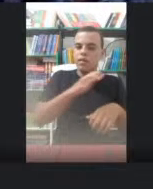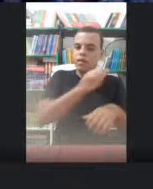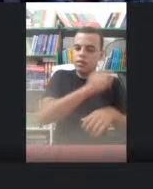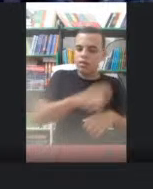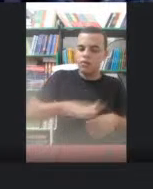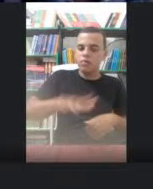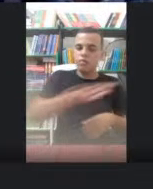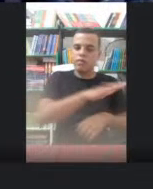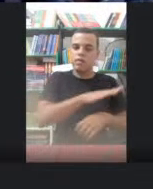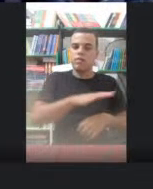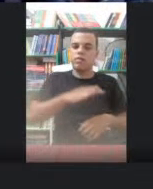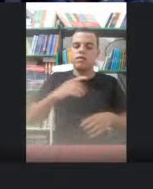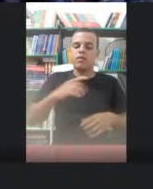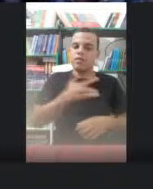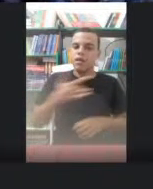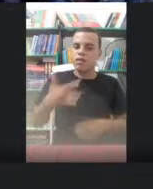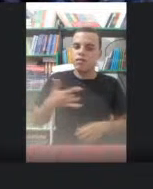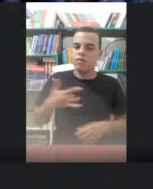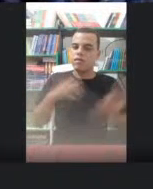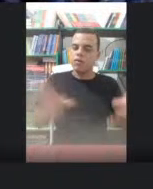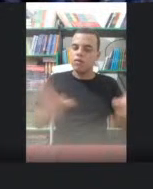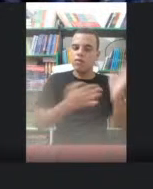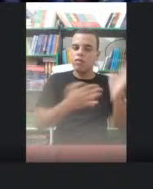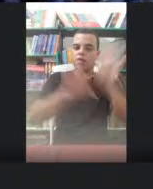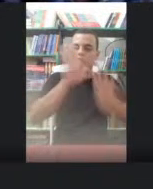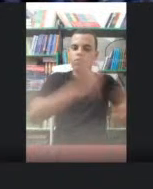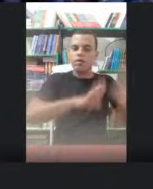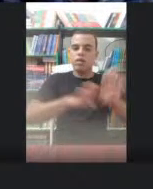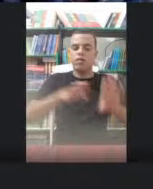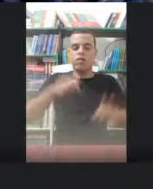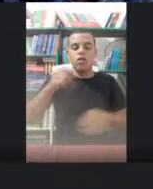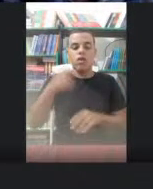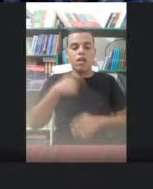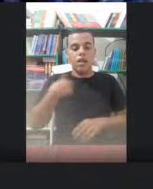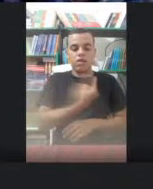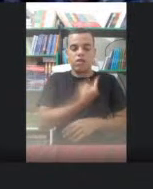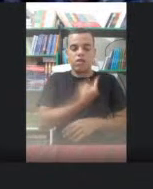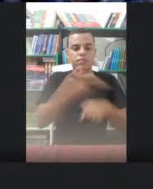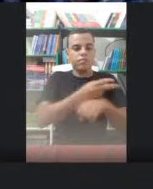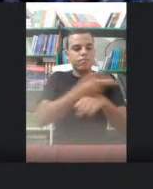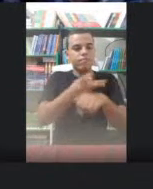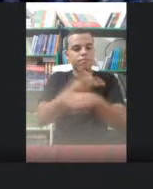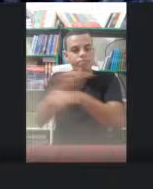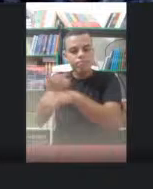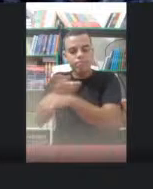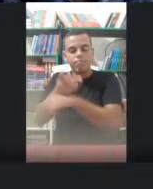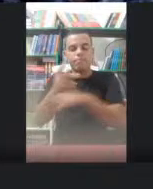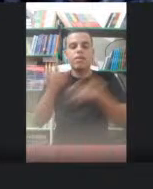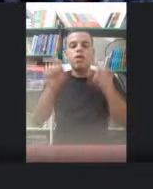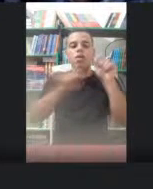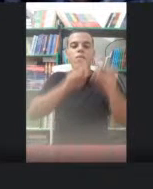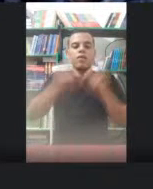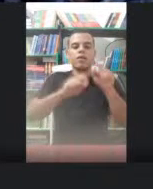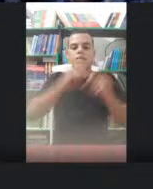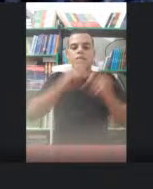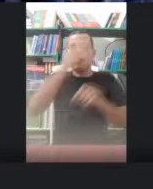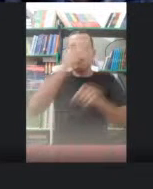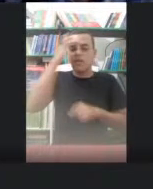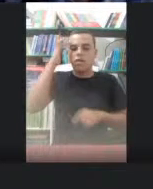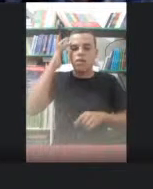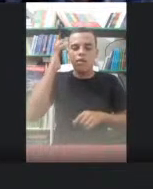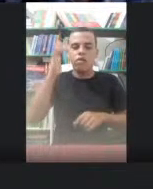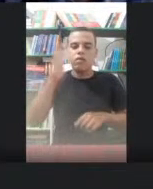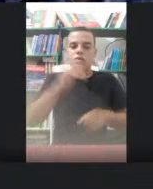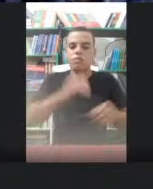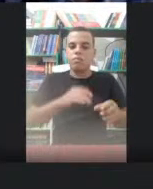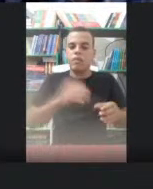primária de saúde, né? O nosso lema, a nossa busca é que o espaço da unidade básica de saúde seja um espaço apto para